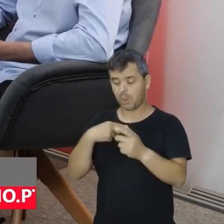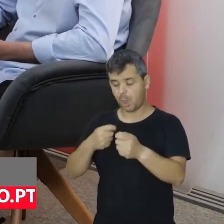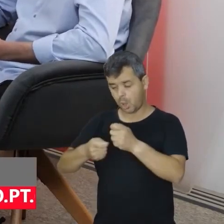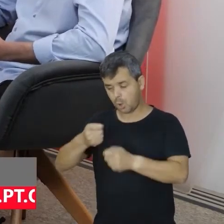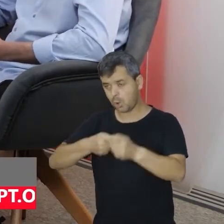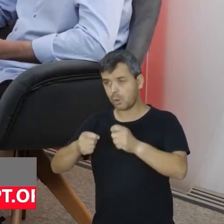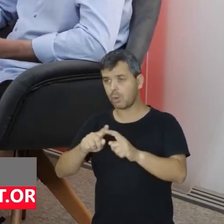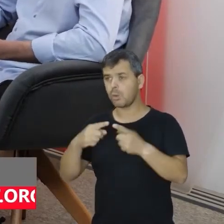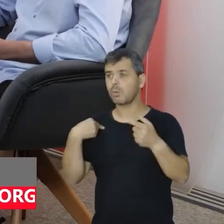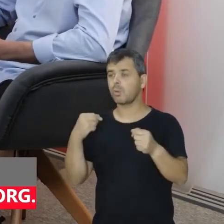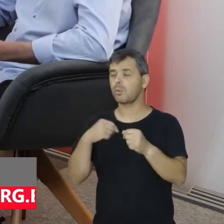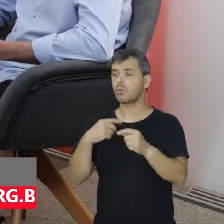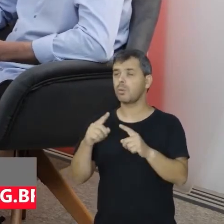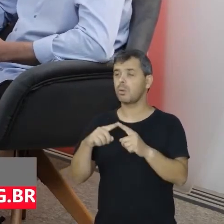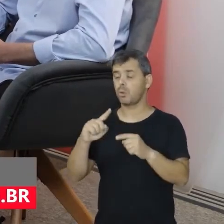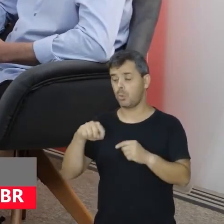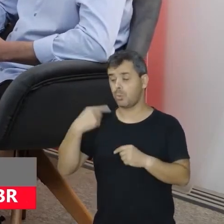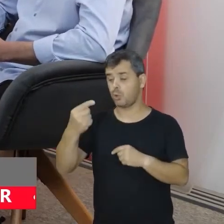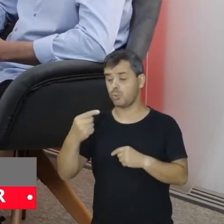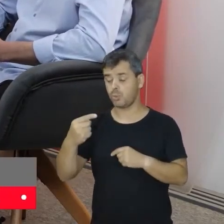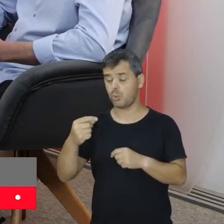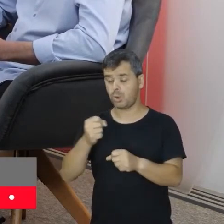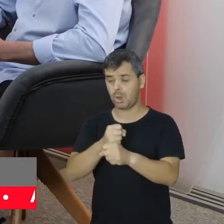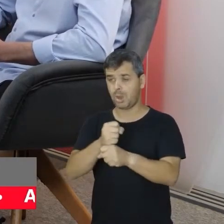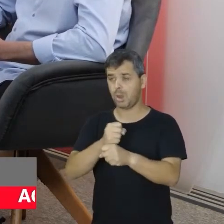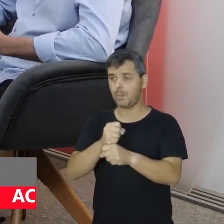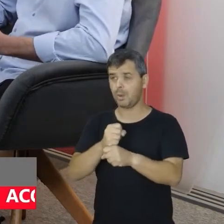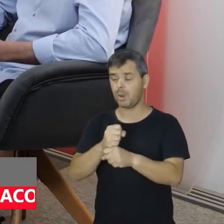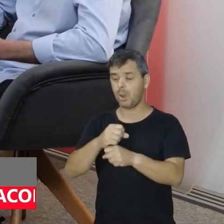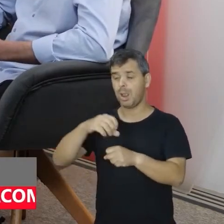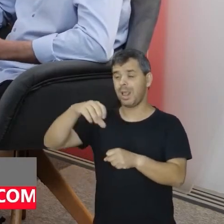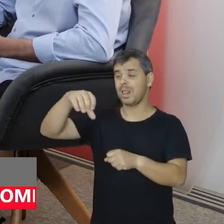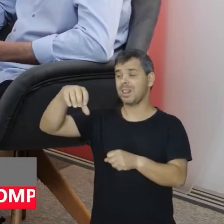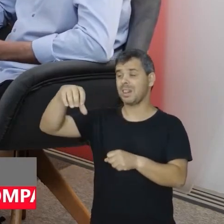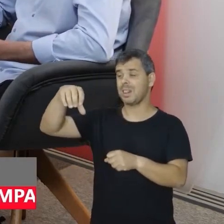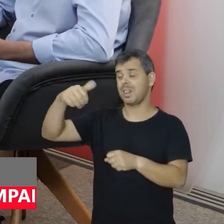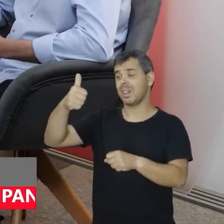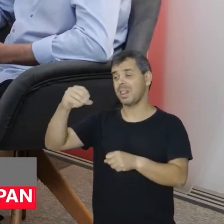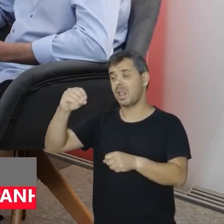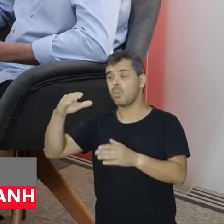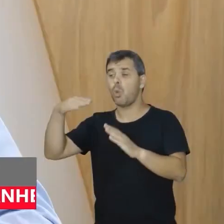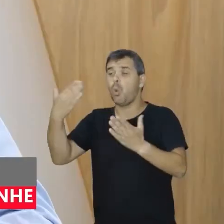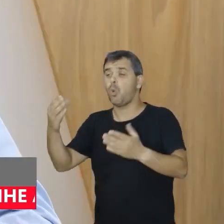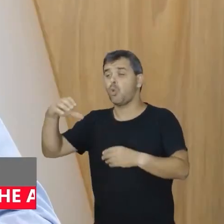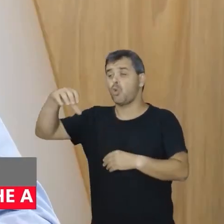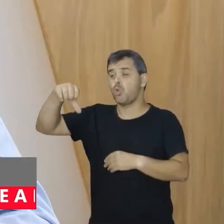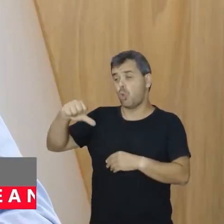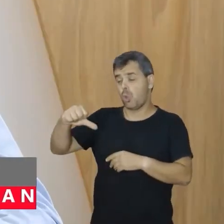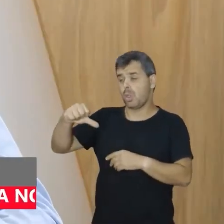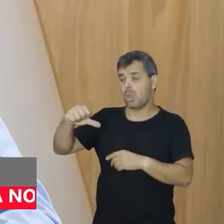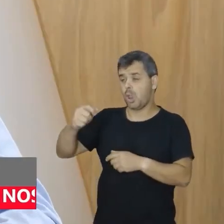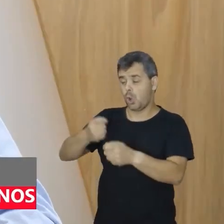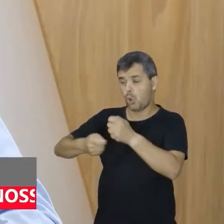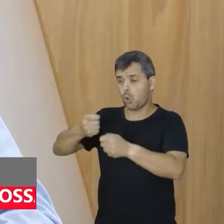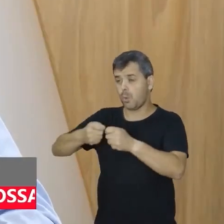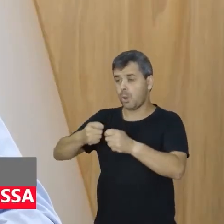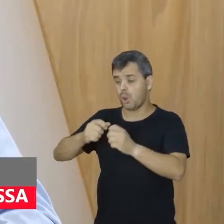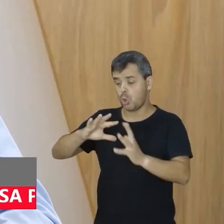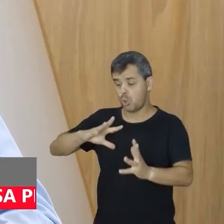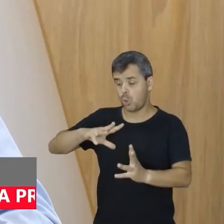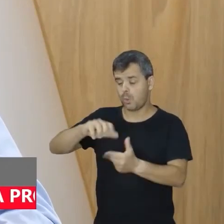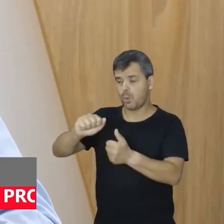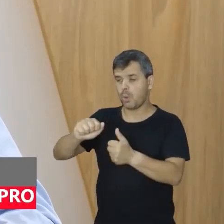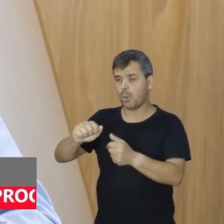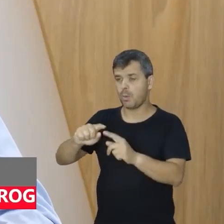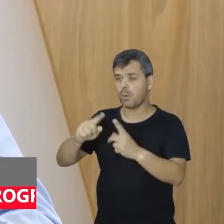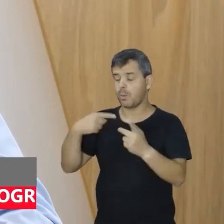Já vamos poder comemorar ano que vem, talvez a 10ª ou 9ª maior economia do mundo. Então há uma recuperação óbvia do país do ponto